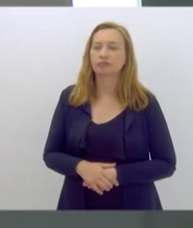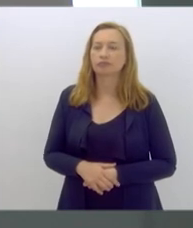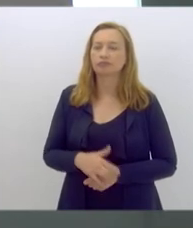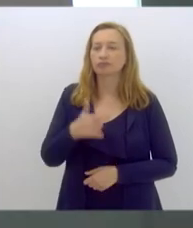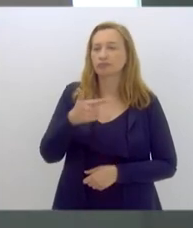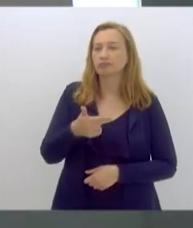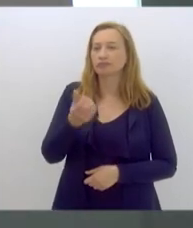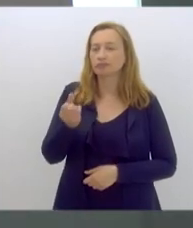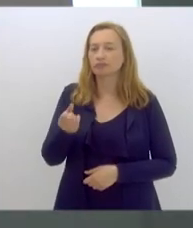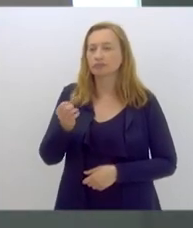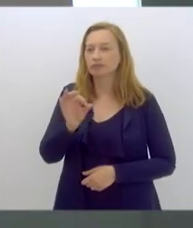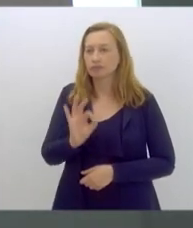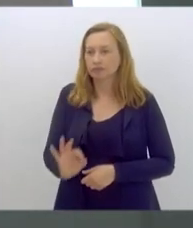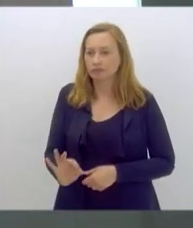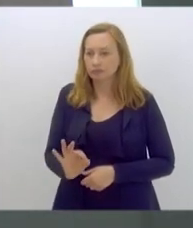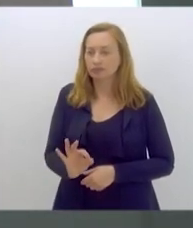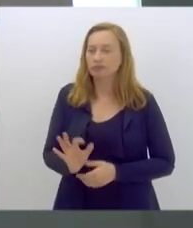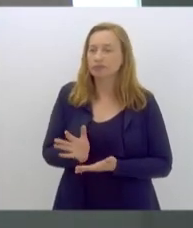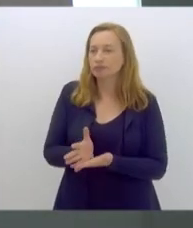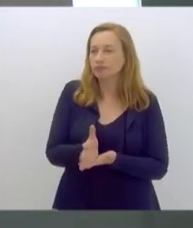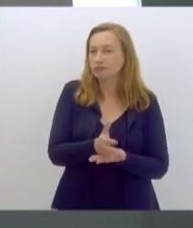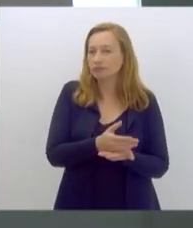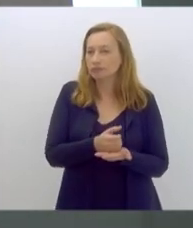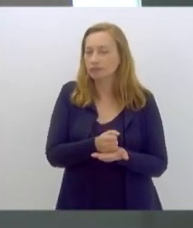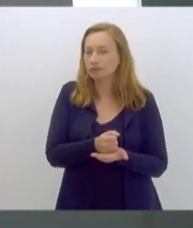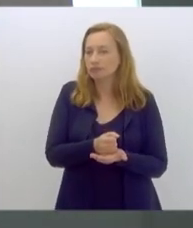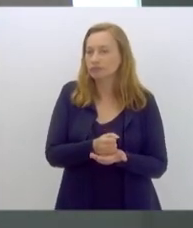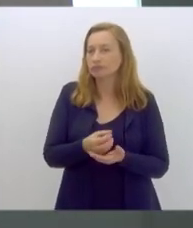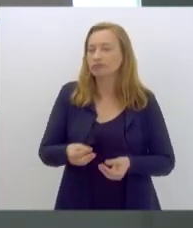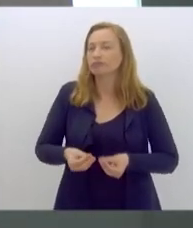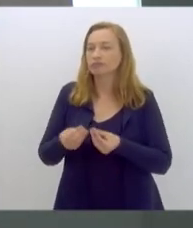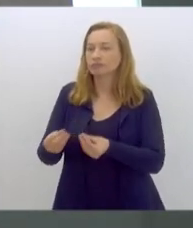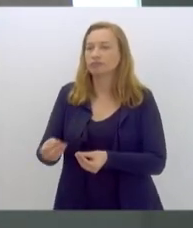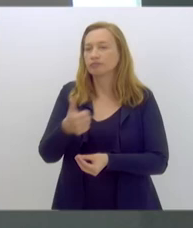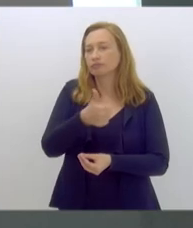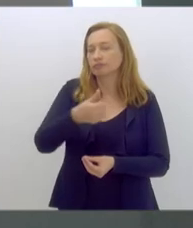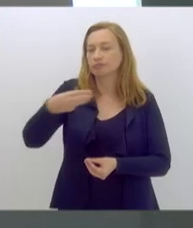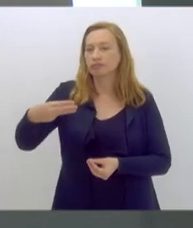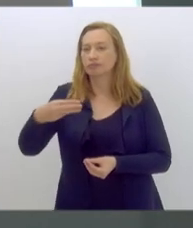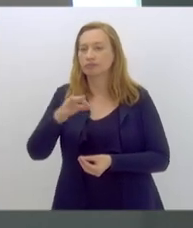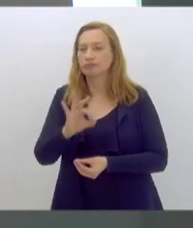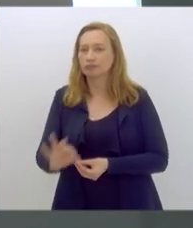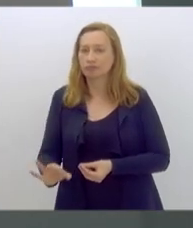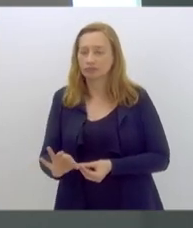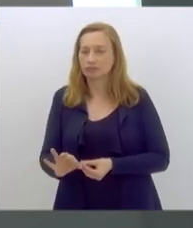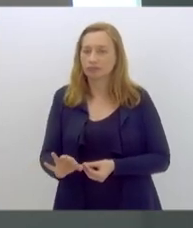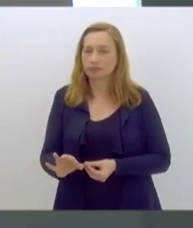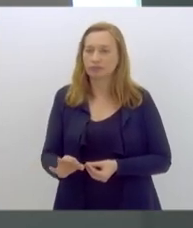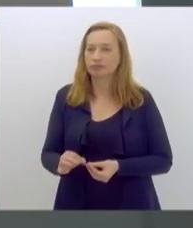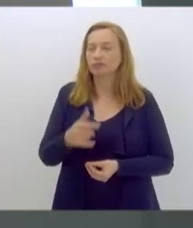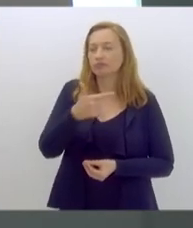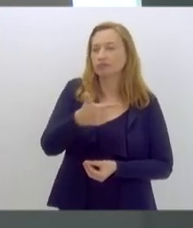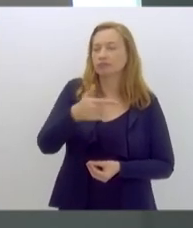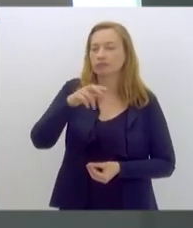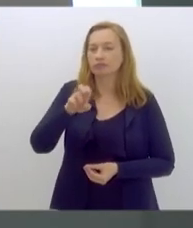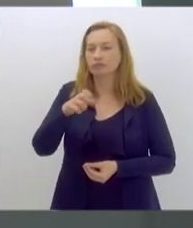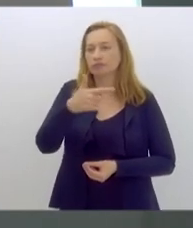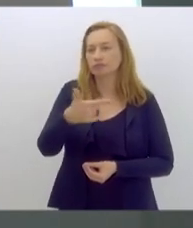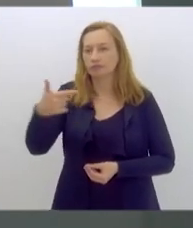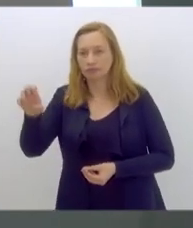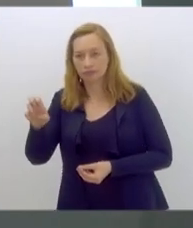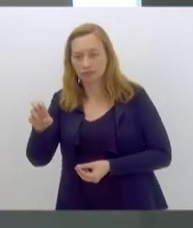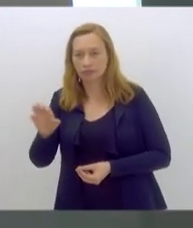26% do acumulado foi dado 13% e ficaria 25 e